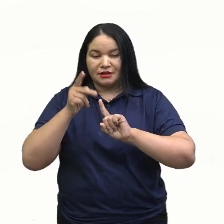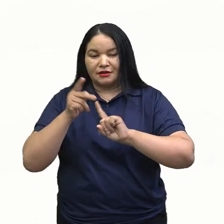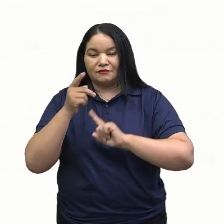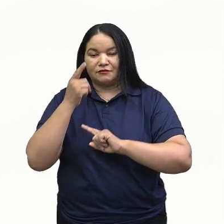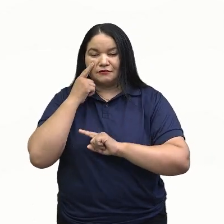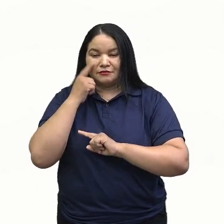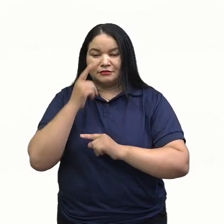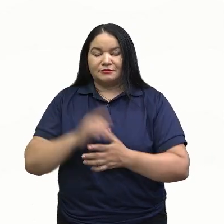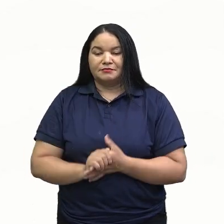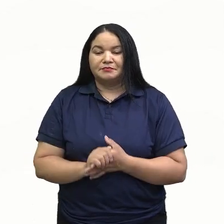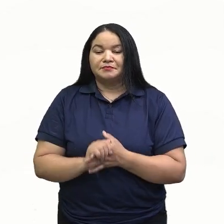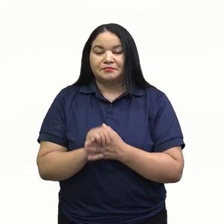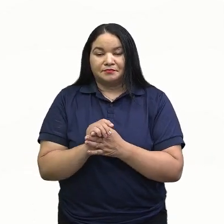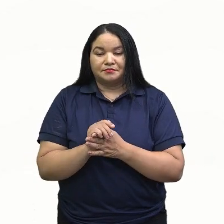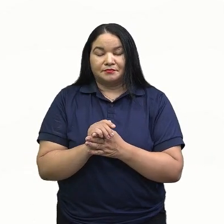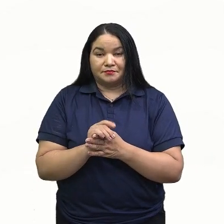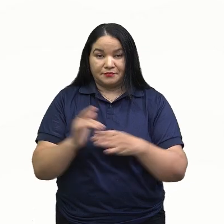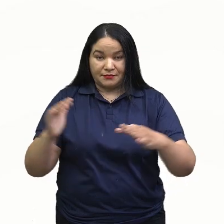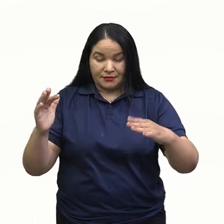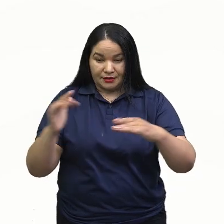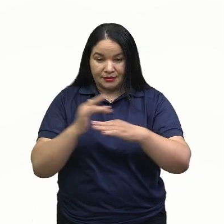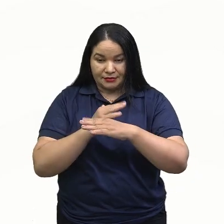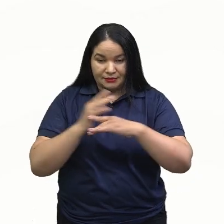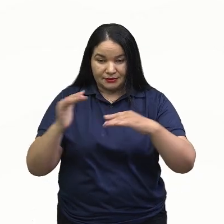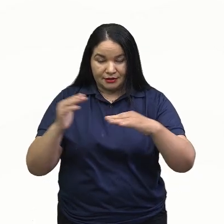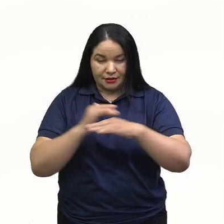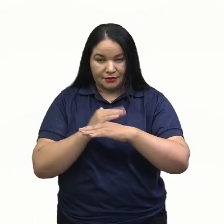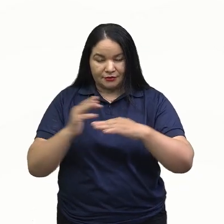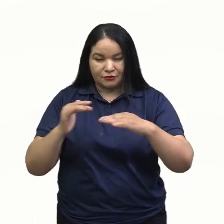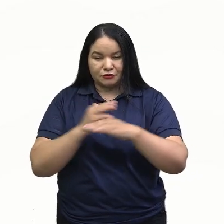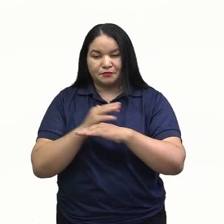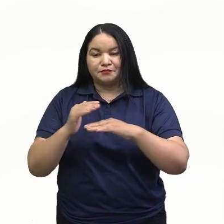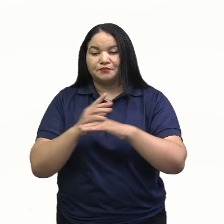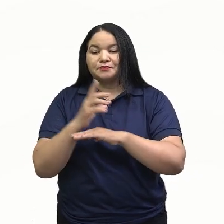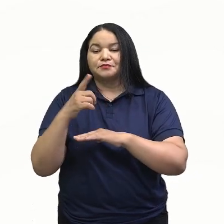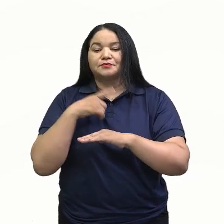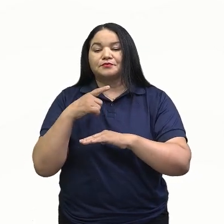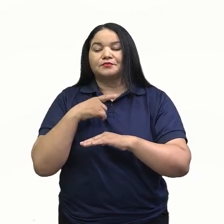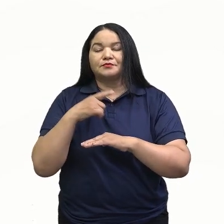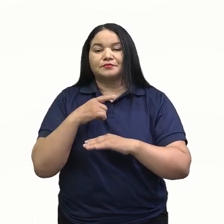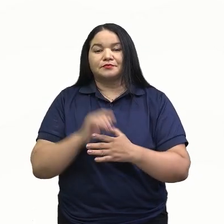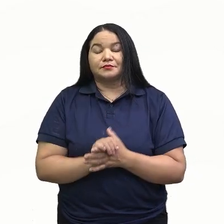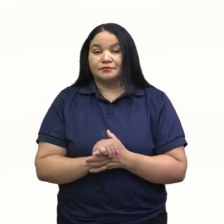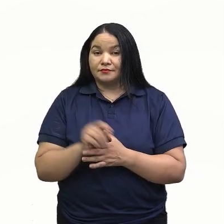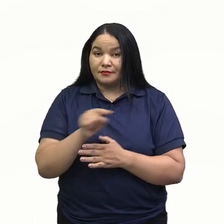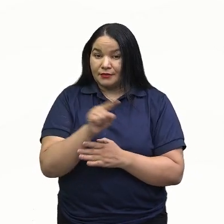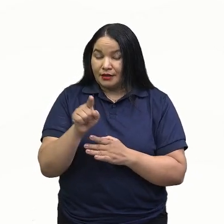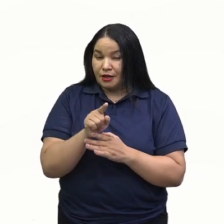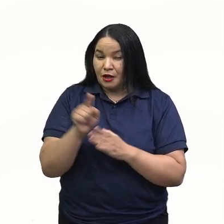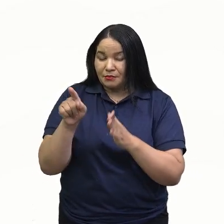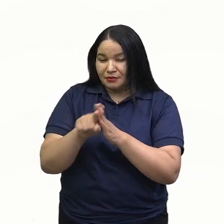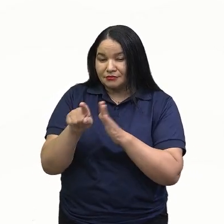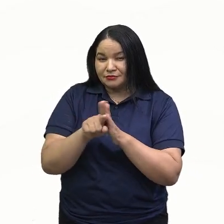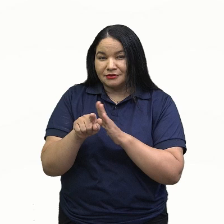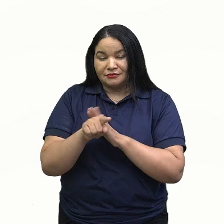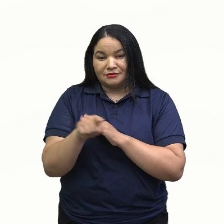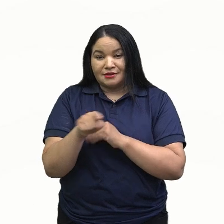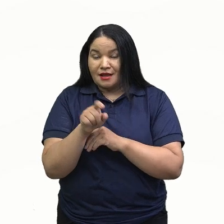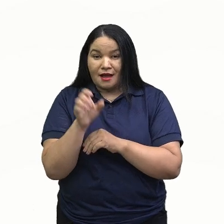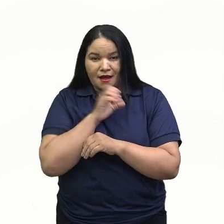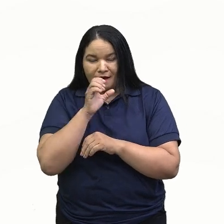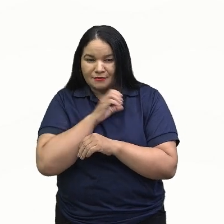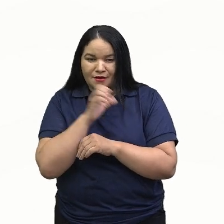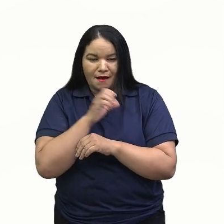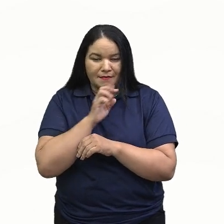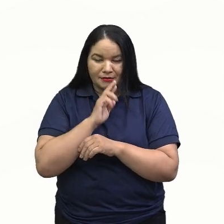temos, numa cidade, prestem bem atenção nisso. Ao fazer uma questão, você não vai afoito